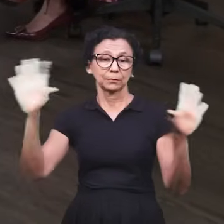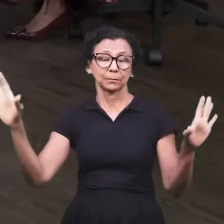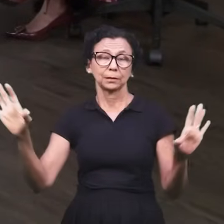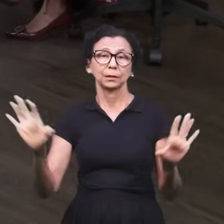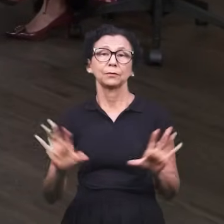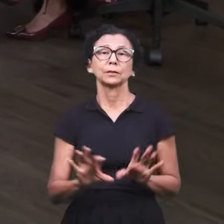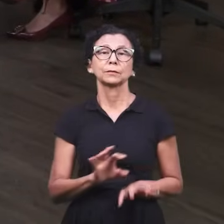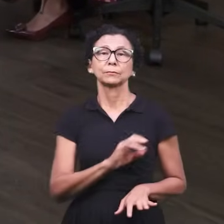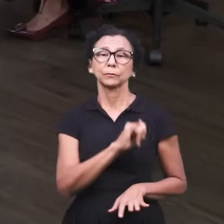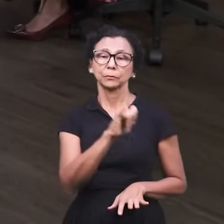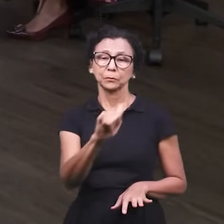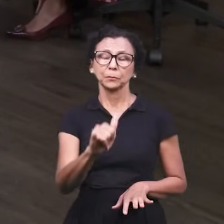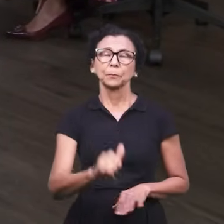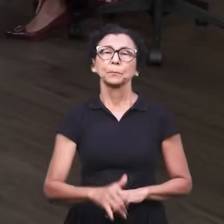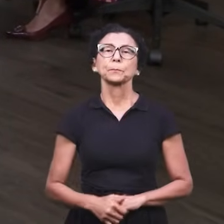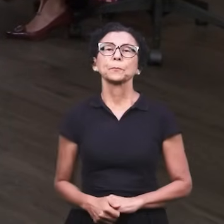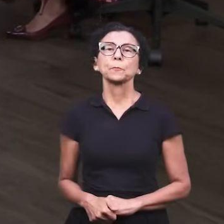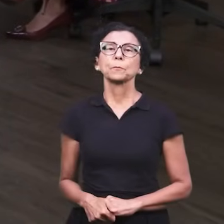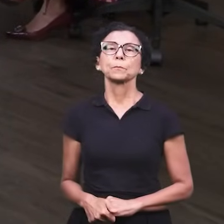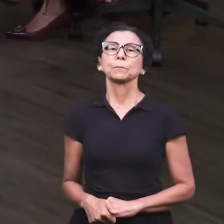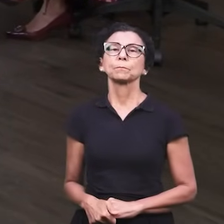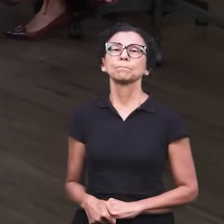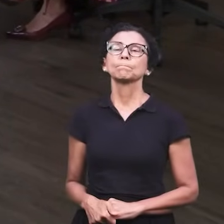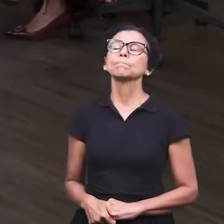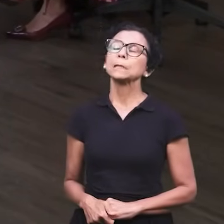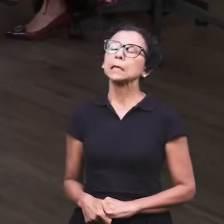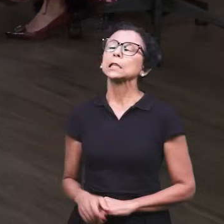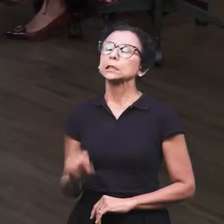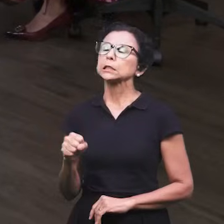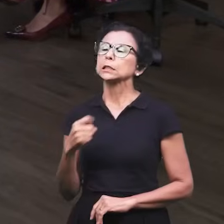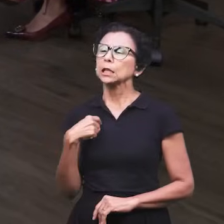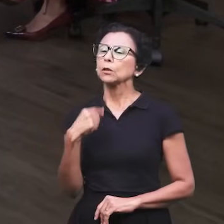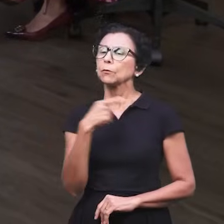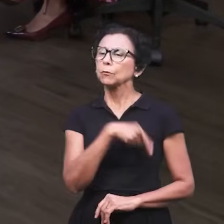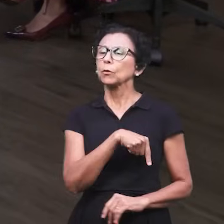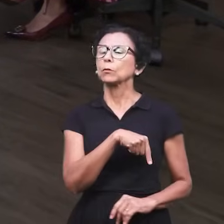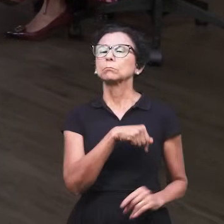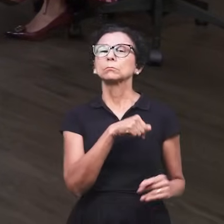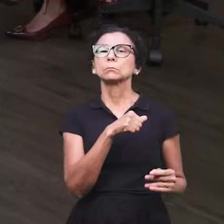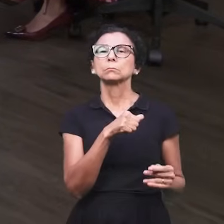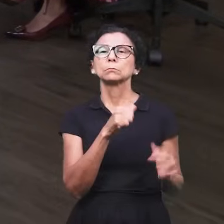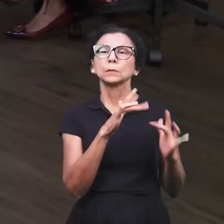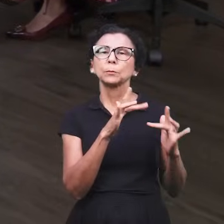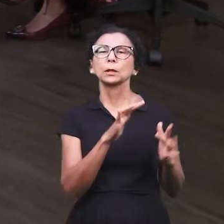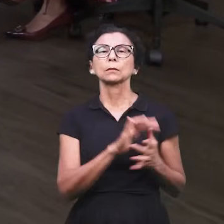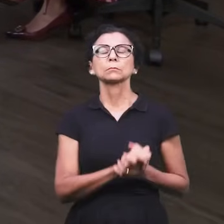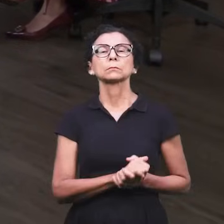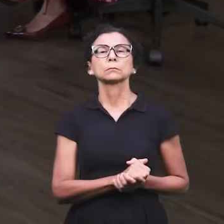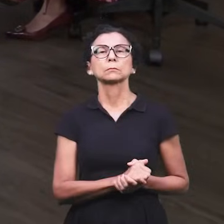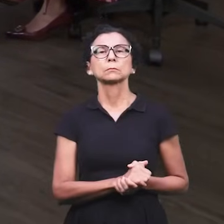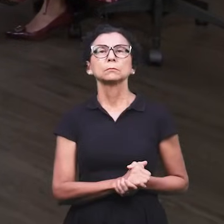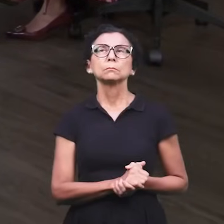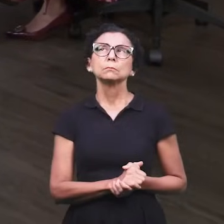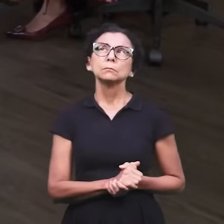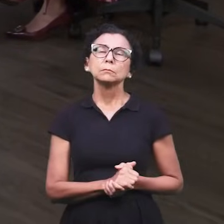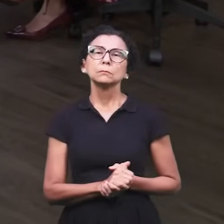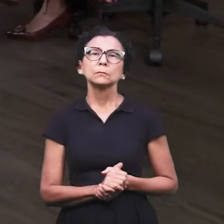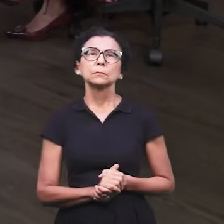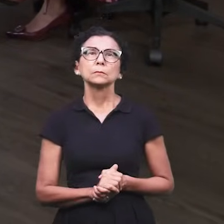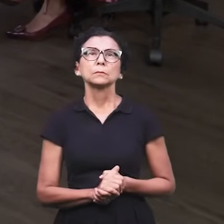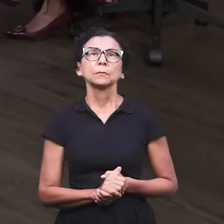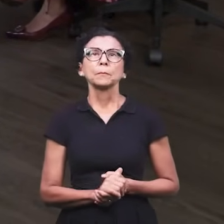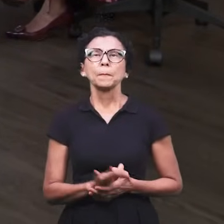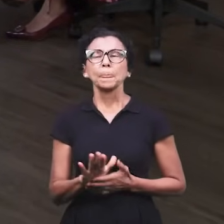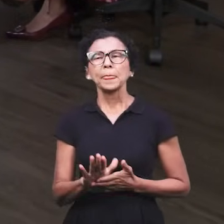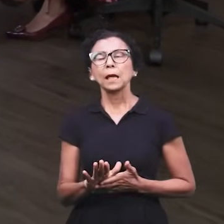pastores, respeitamos o livre-arbítrio. E ela resolveu que ia namorar com esse jovem assim mesmo. E namorou. Passado poucos dias,